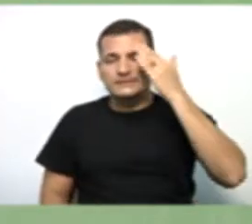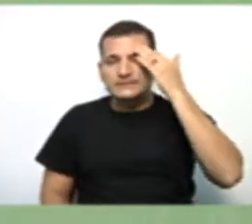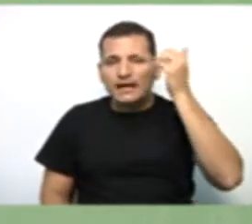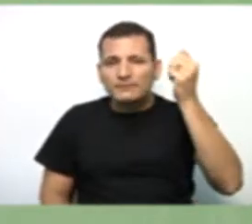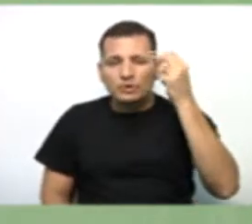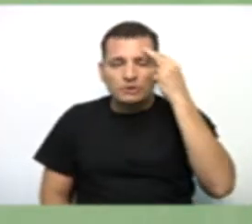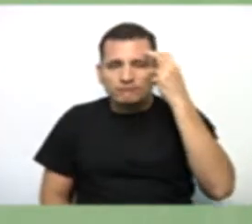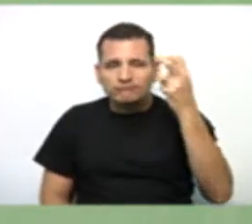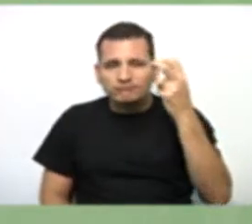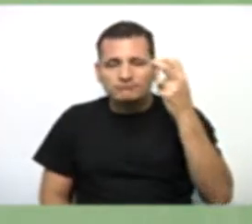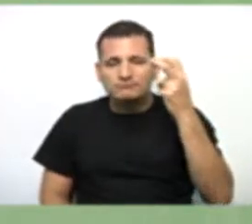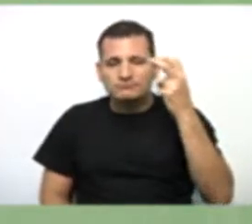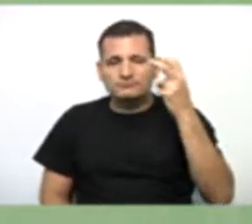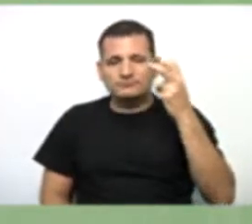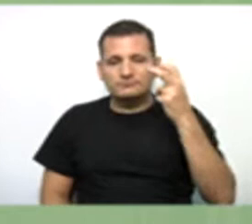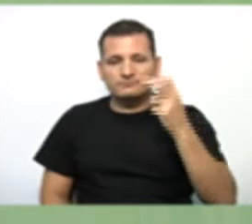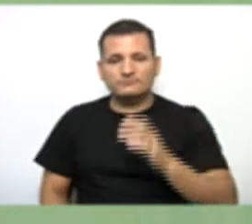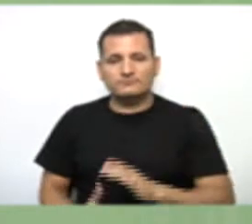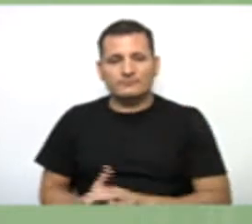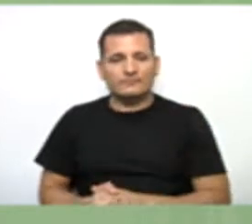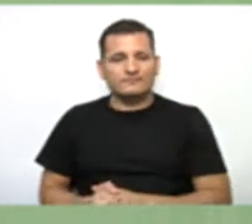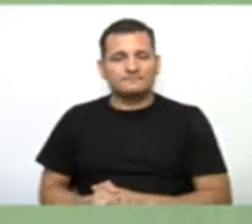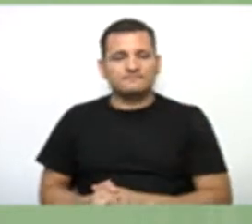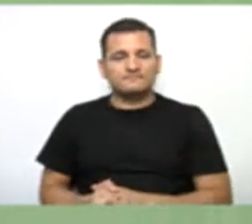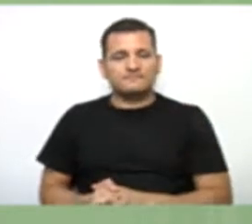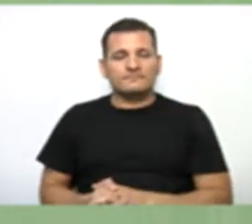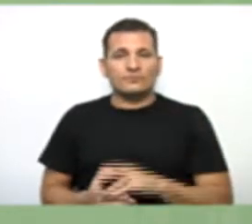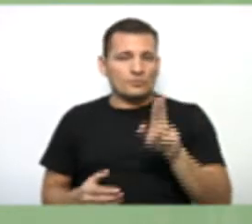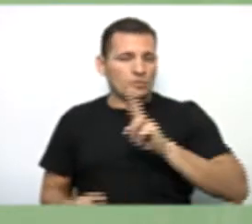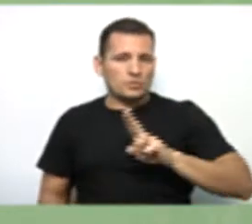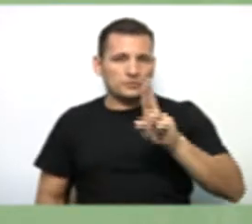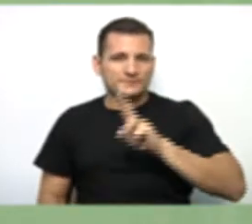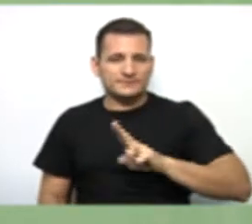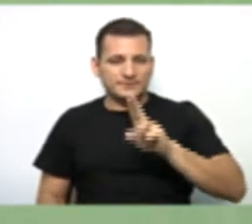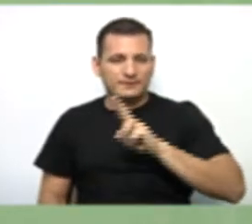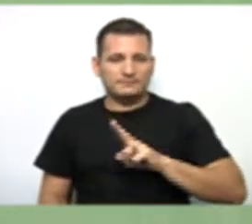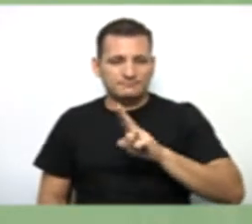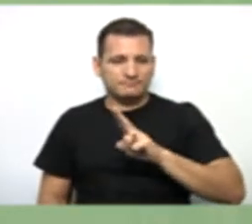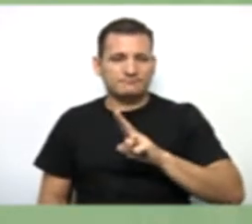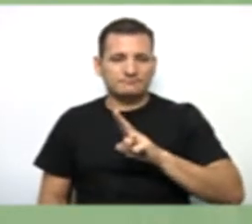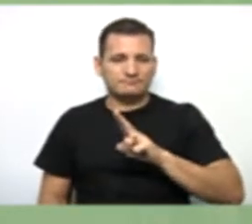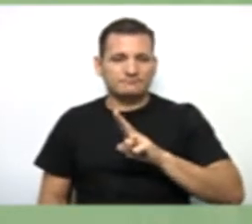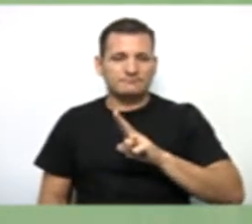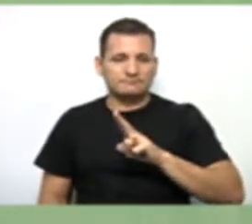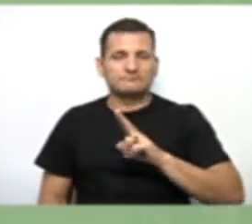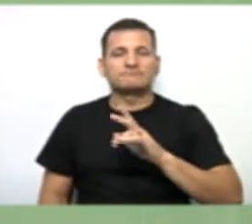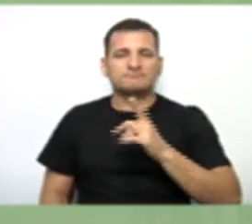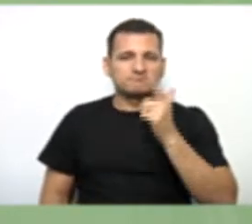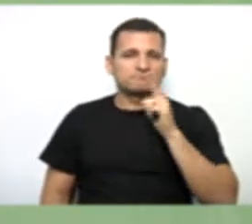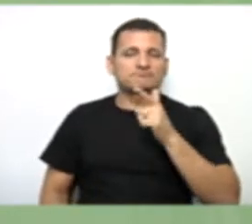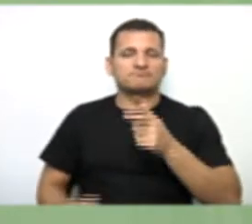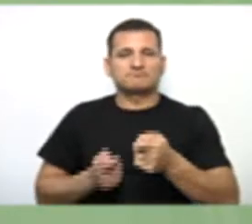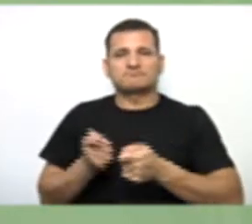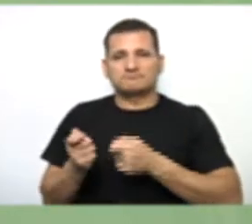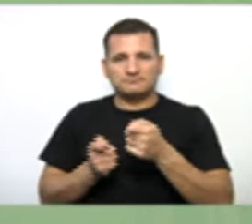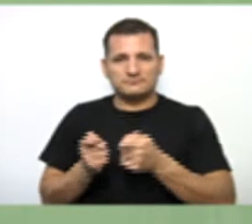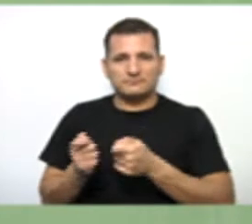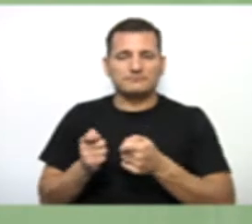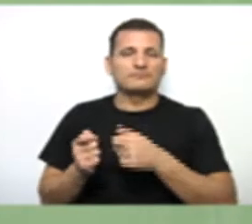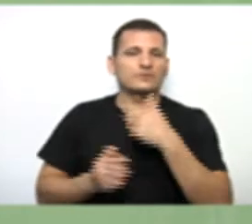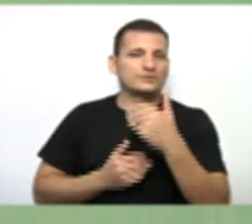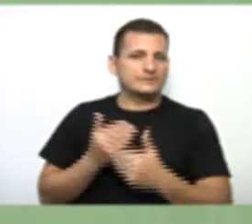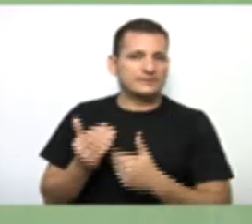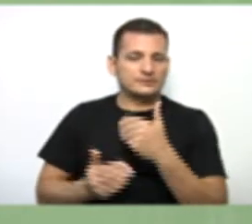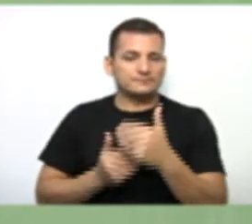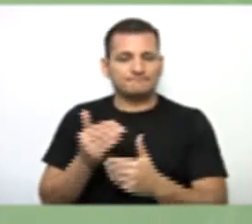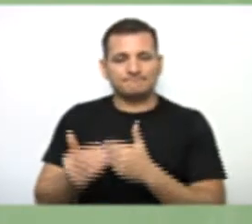numa negociação e sabedoria para usá-lo, geralmente controla o processo